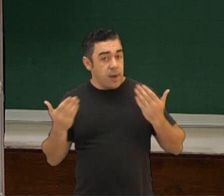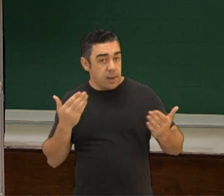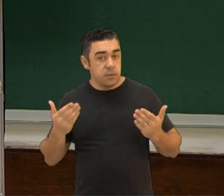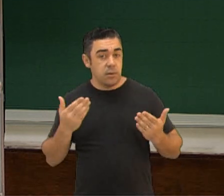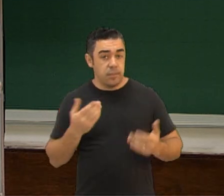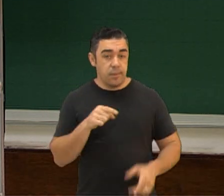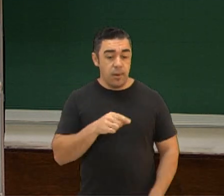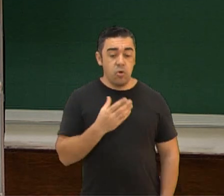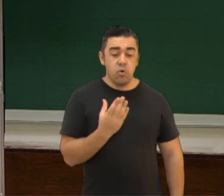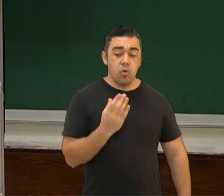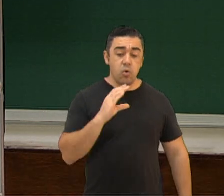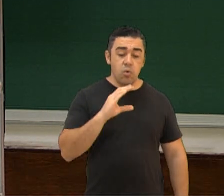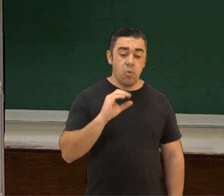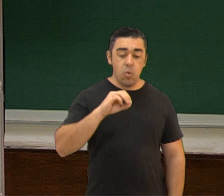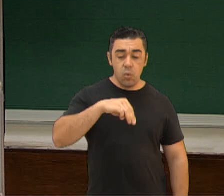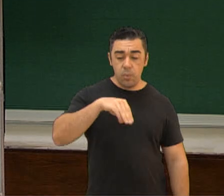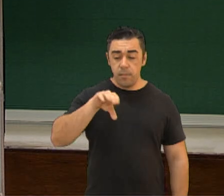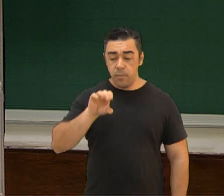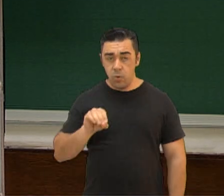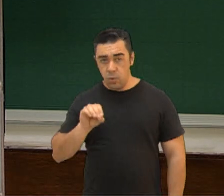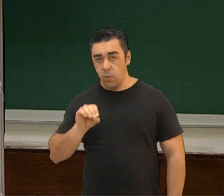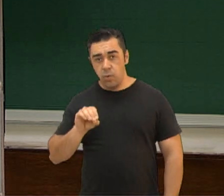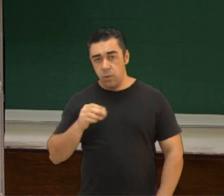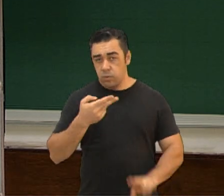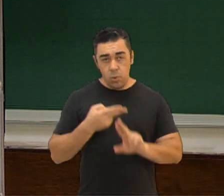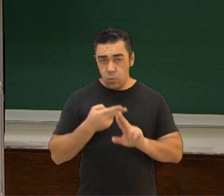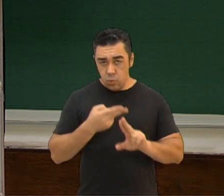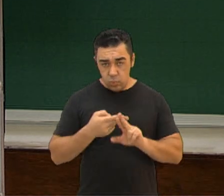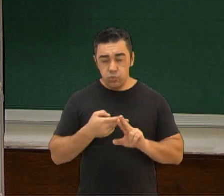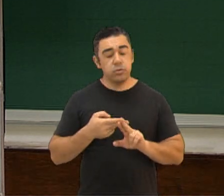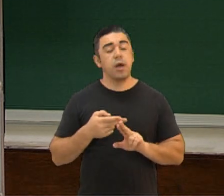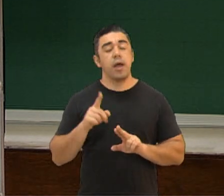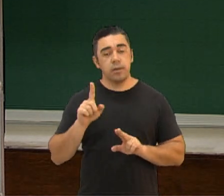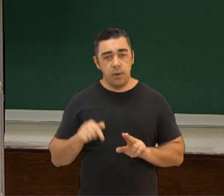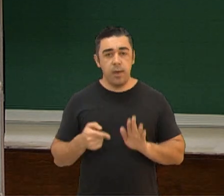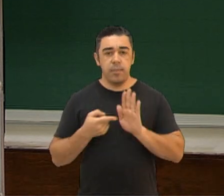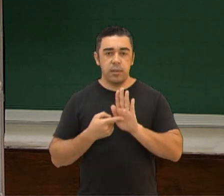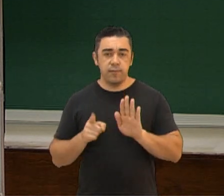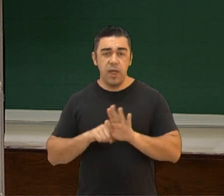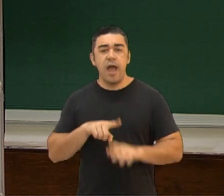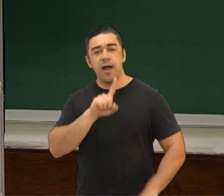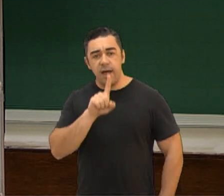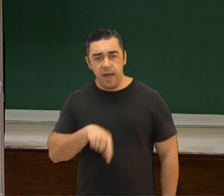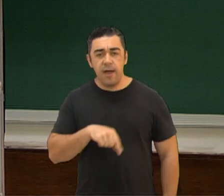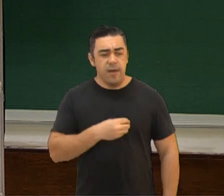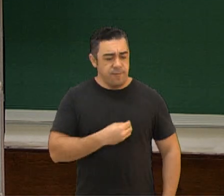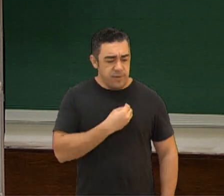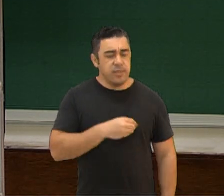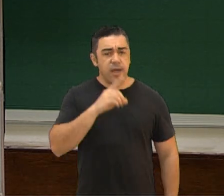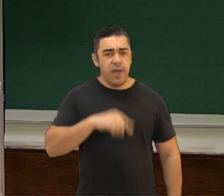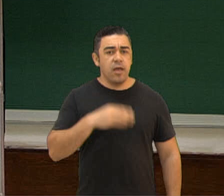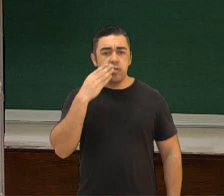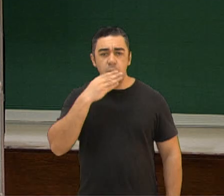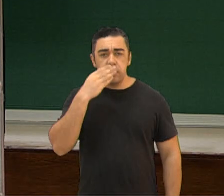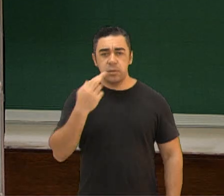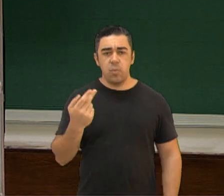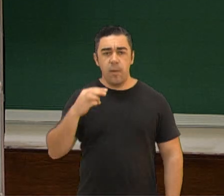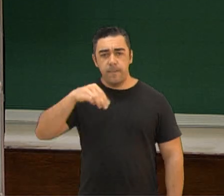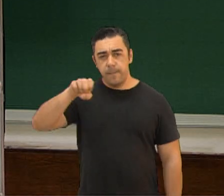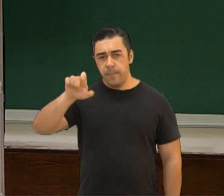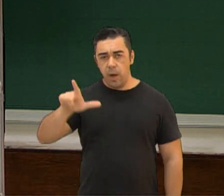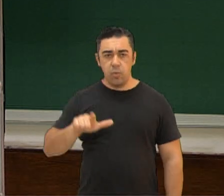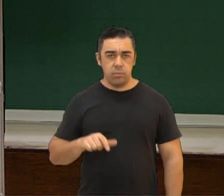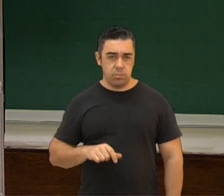palavra como. Quando eu não utilizo esse elemento de comparação, eu tenho uma metáfora, né? Se eu digo que a vida é doce como o mel, eu estou